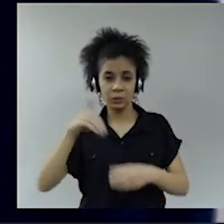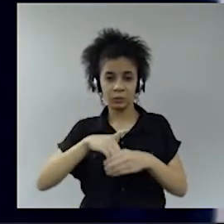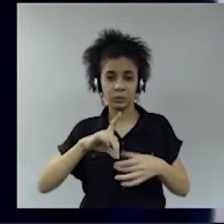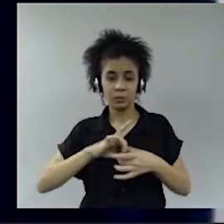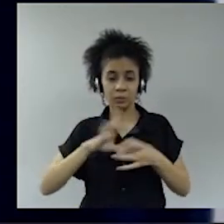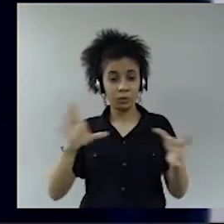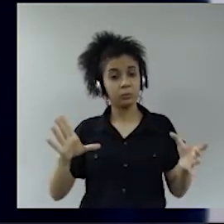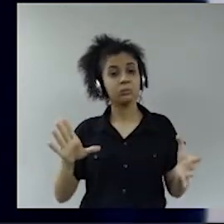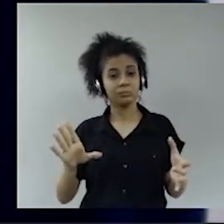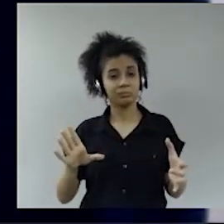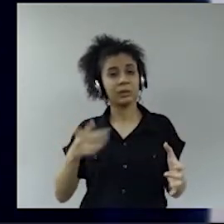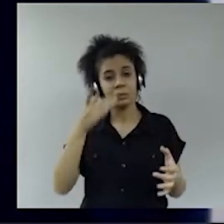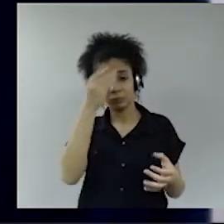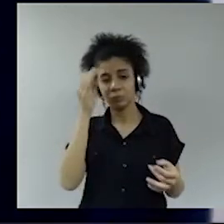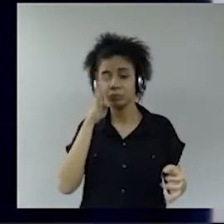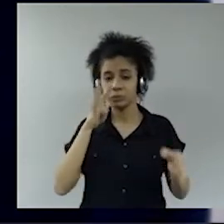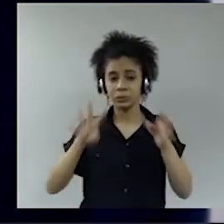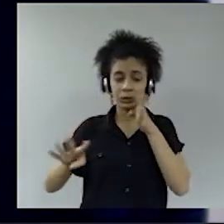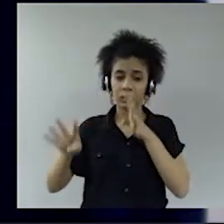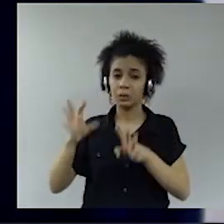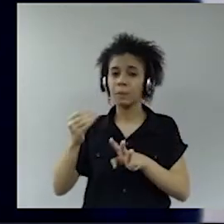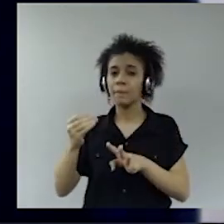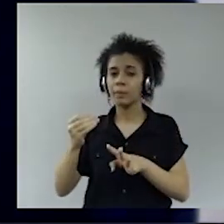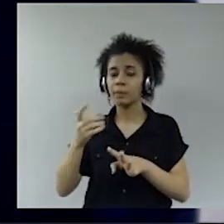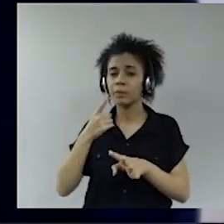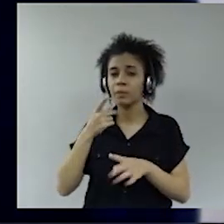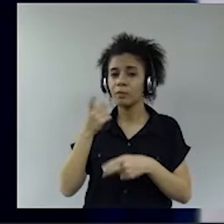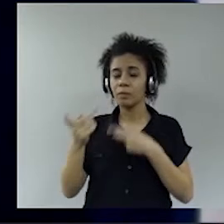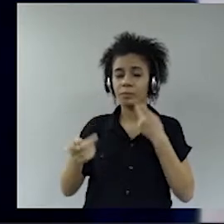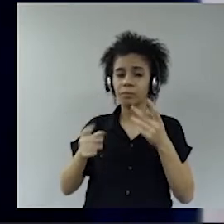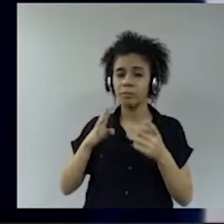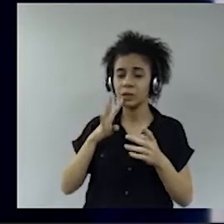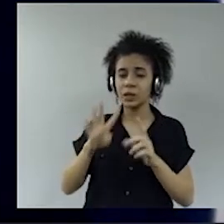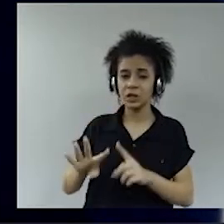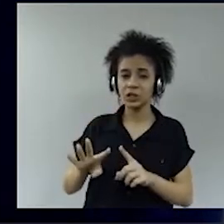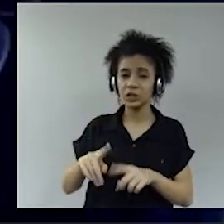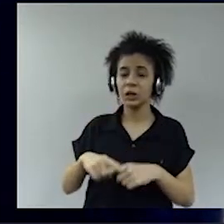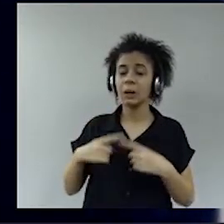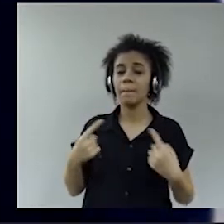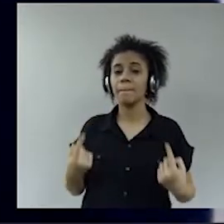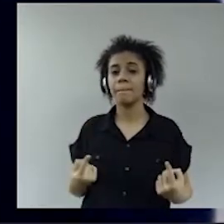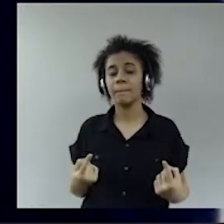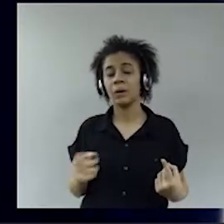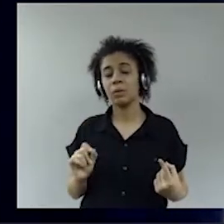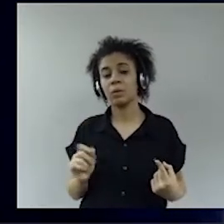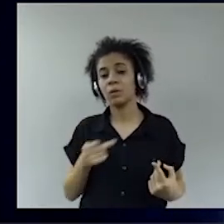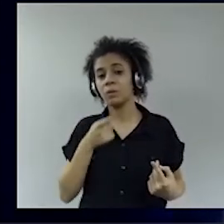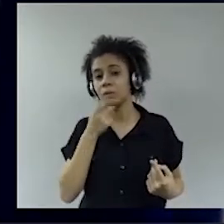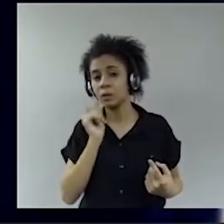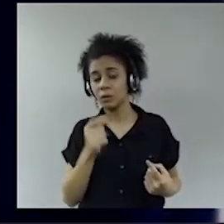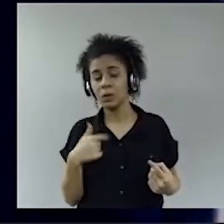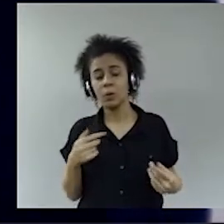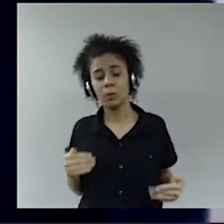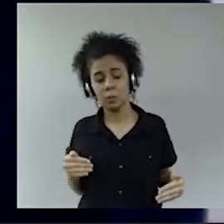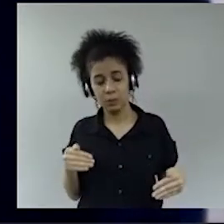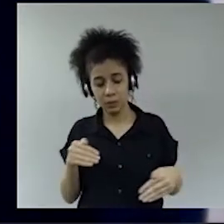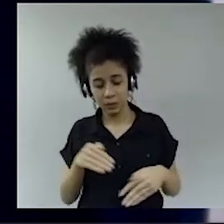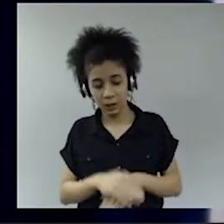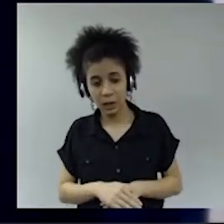seja duramente criticado por alguns autores, o que data venha e com